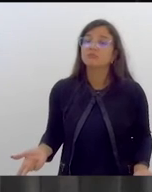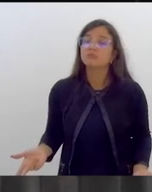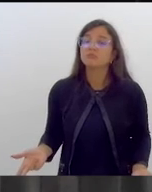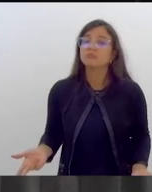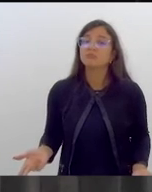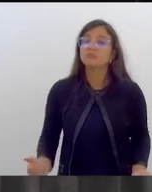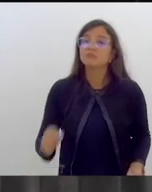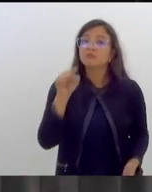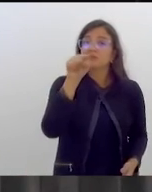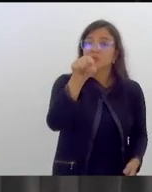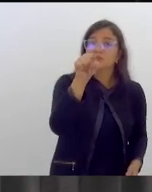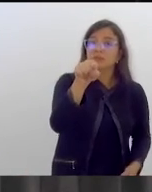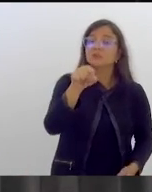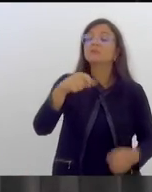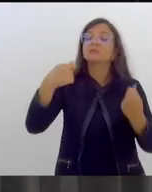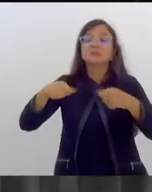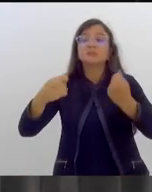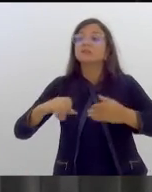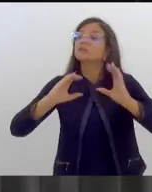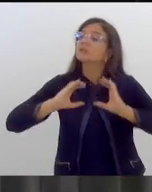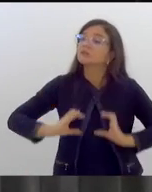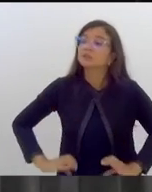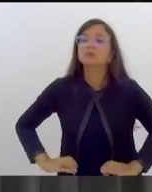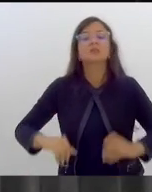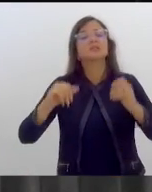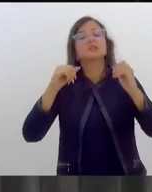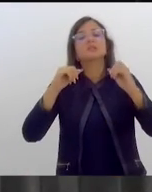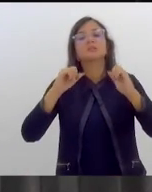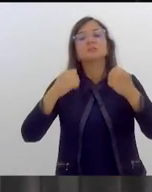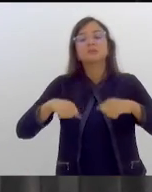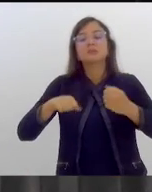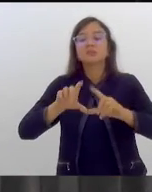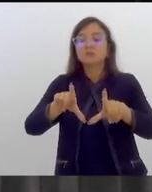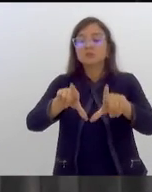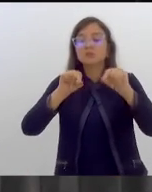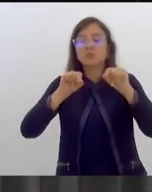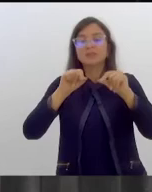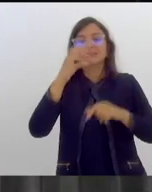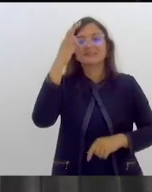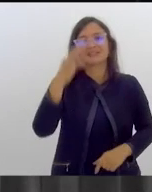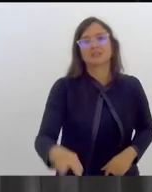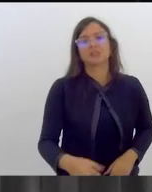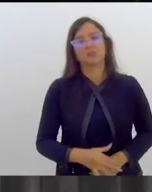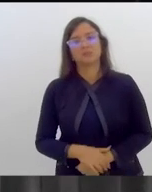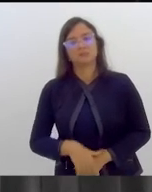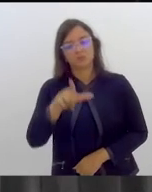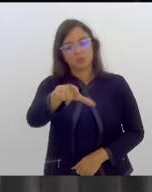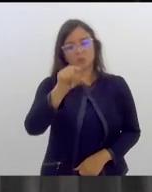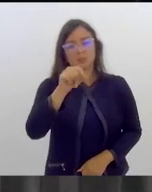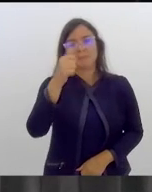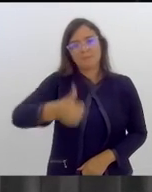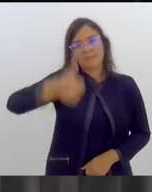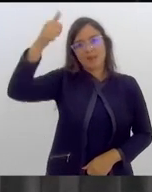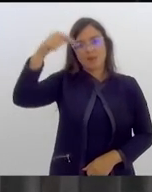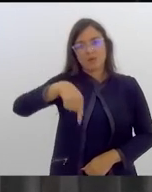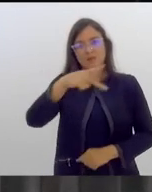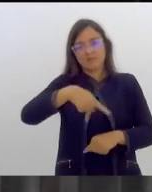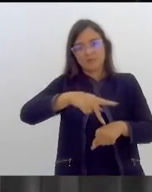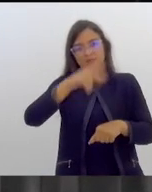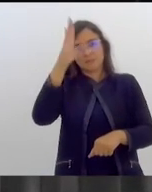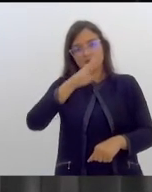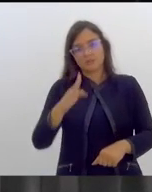pleno da sua cidadania escolher o que é melhor para o nosso país é essa política que tá aí